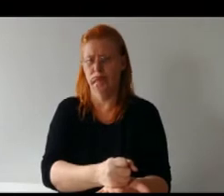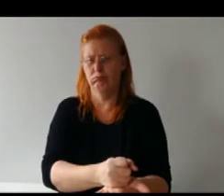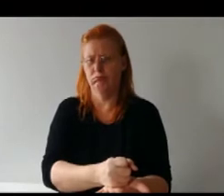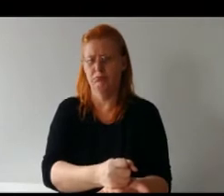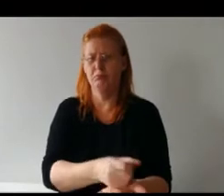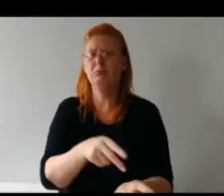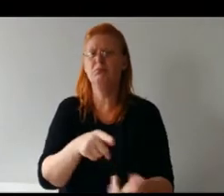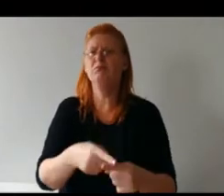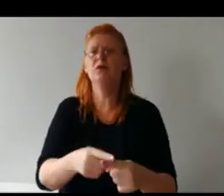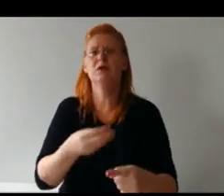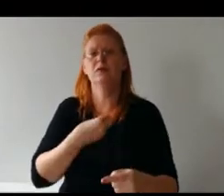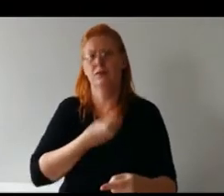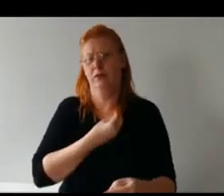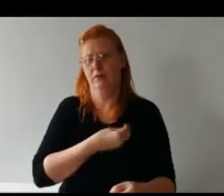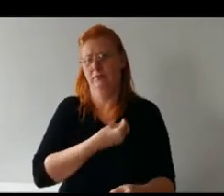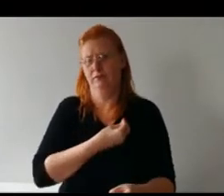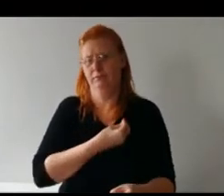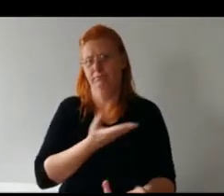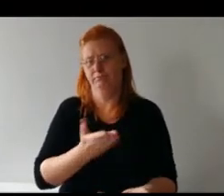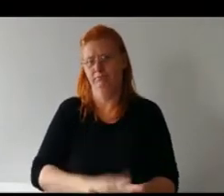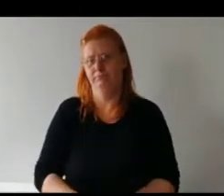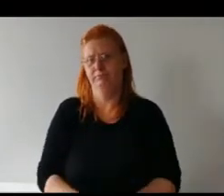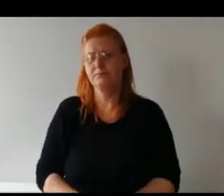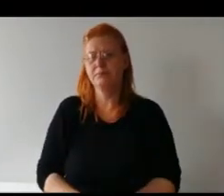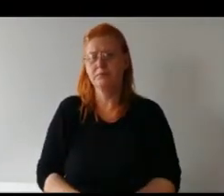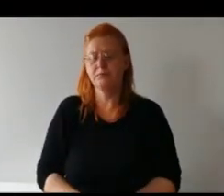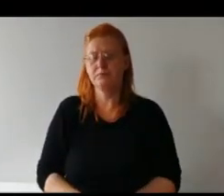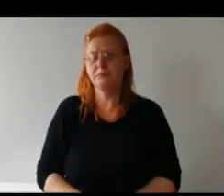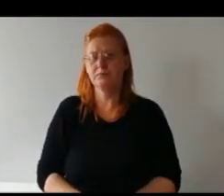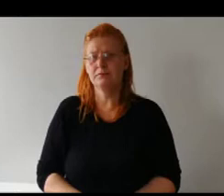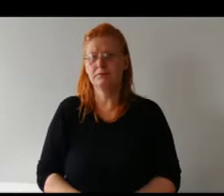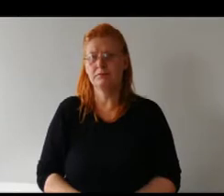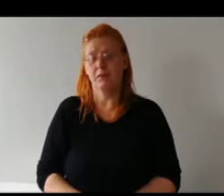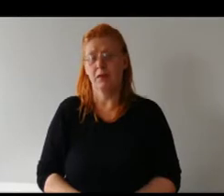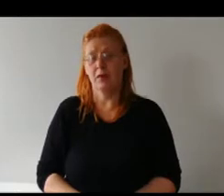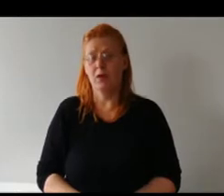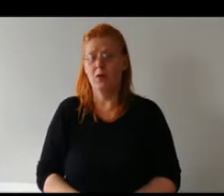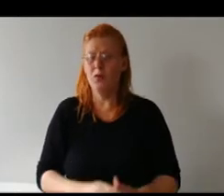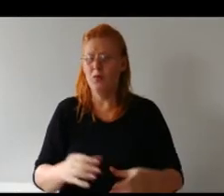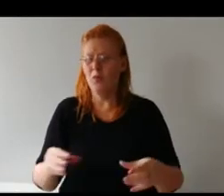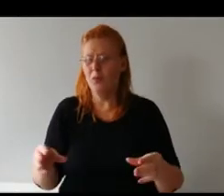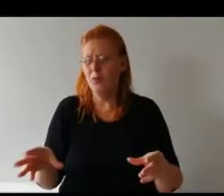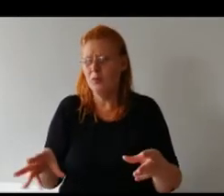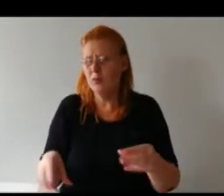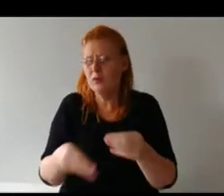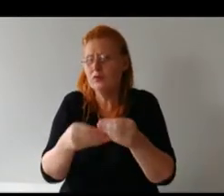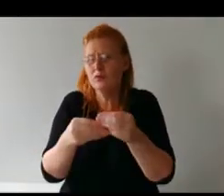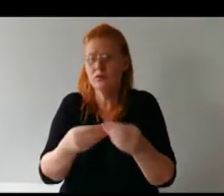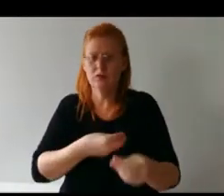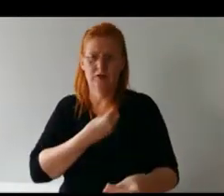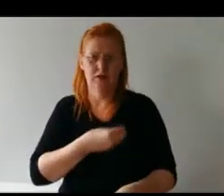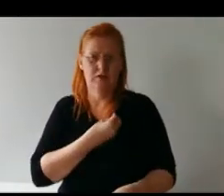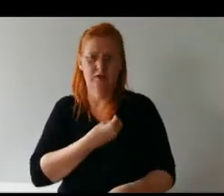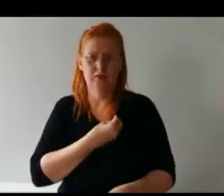não tinha por que viver. E foi assim que eu consegui descrever um pouquinho a vida e